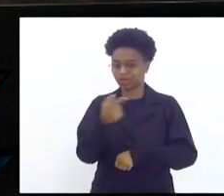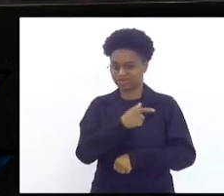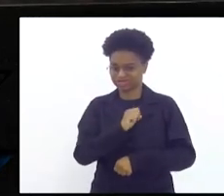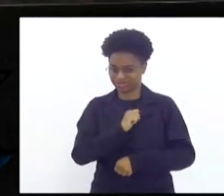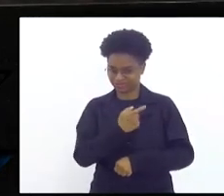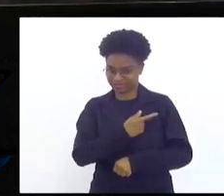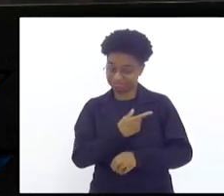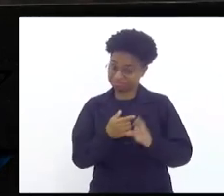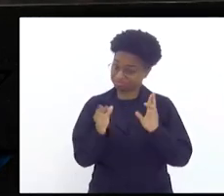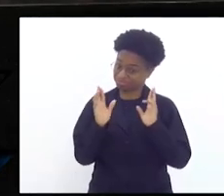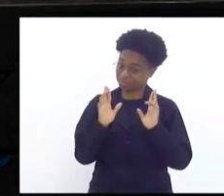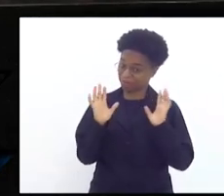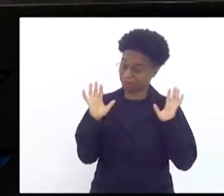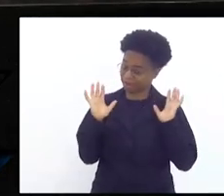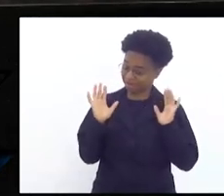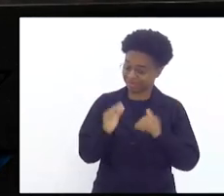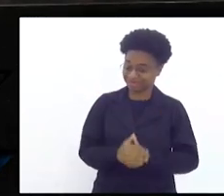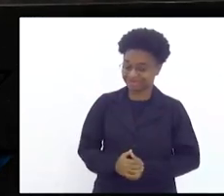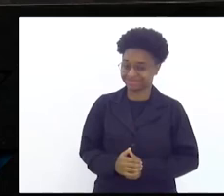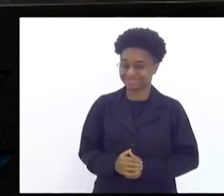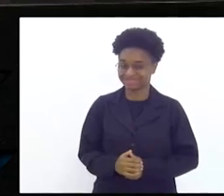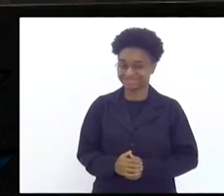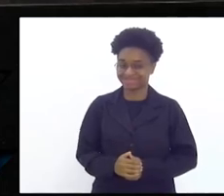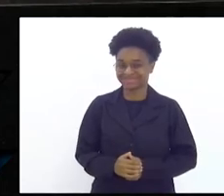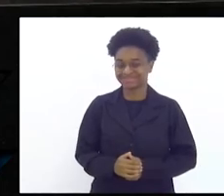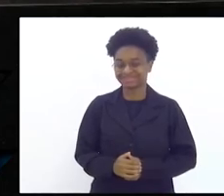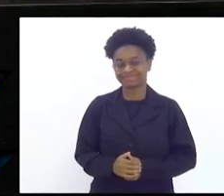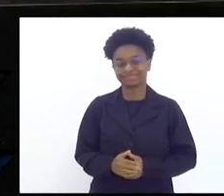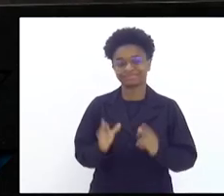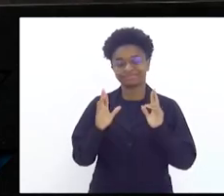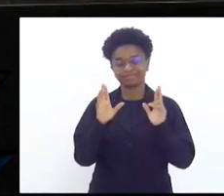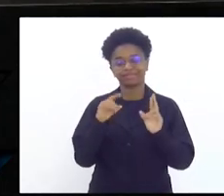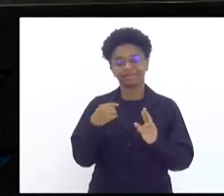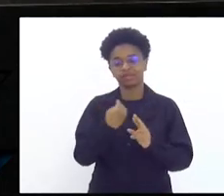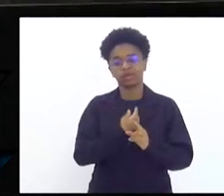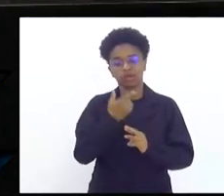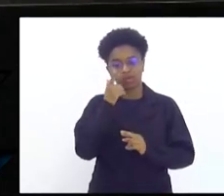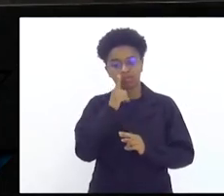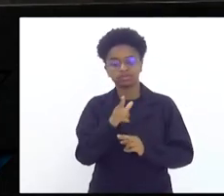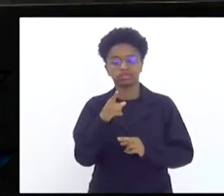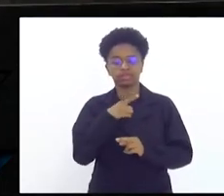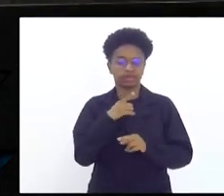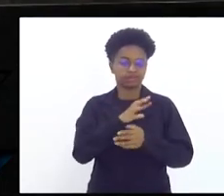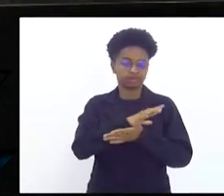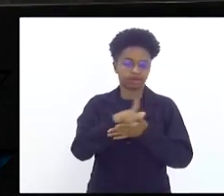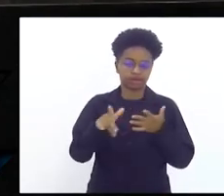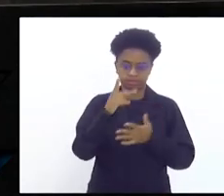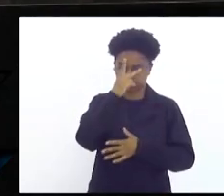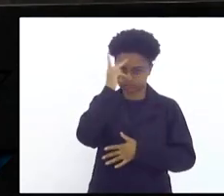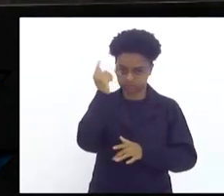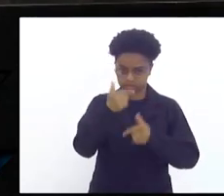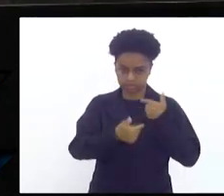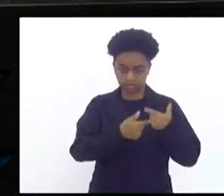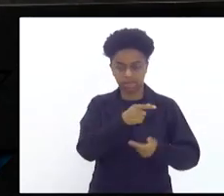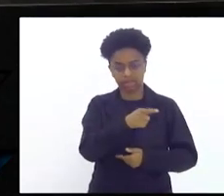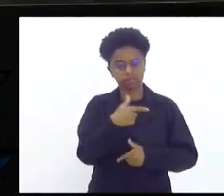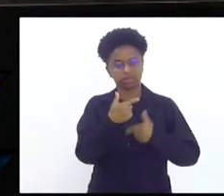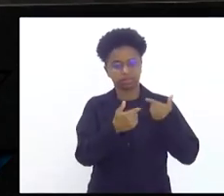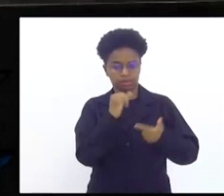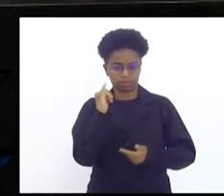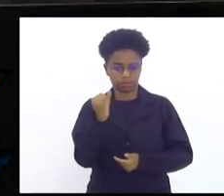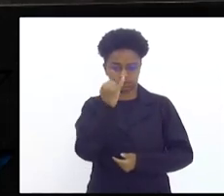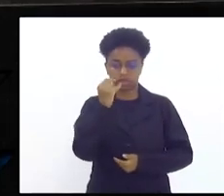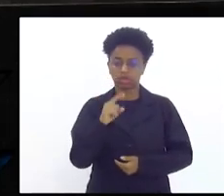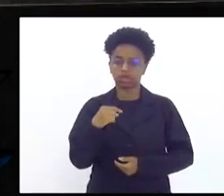Esperamos que que possa ter uma boa representação companheiro tem um trabalho importante apesar